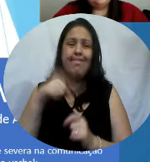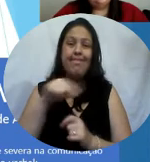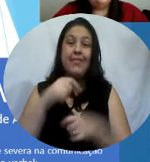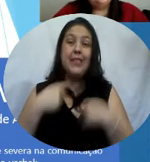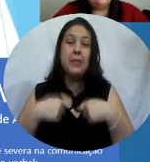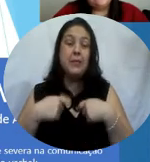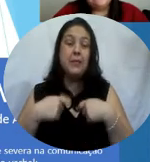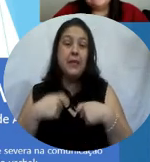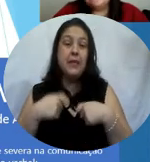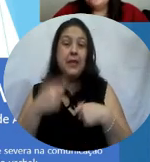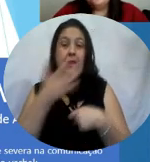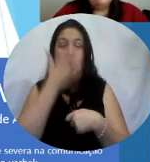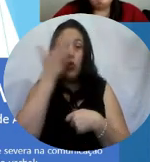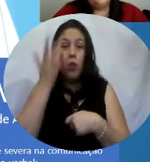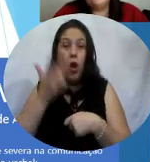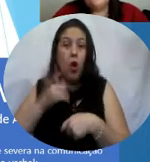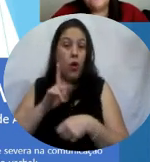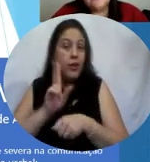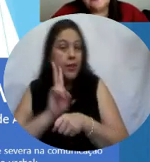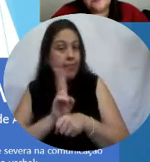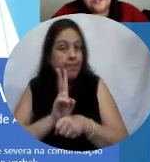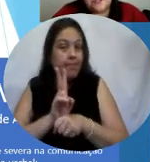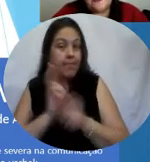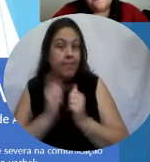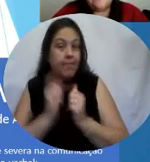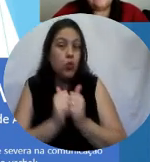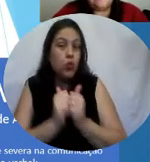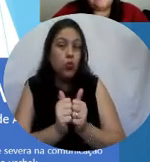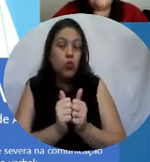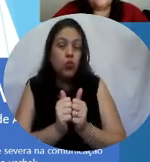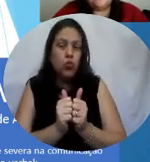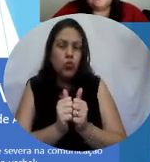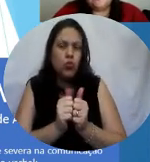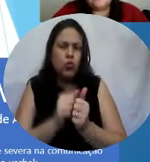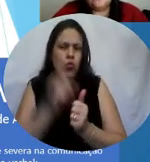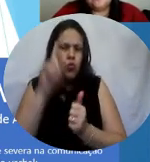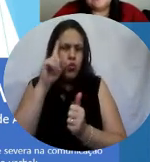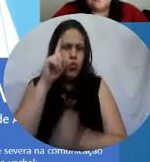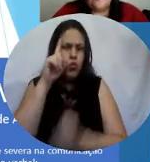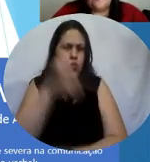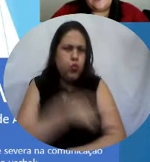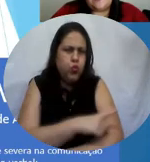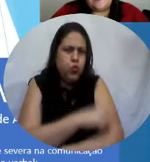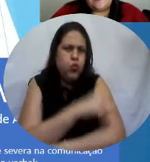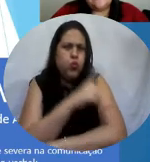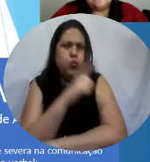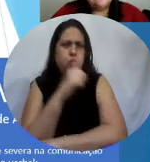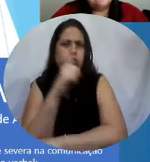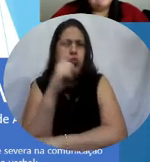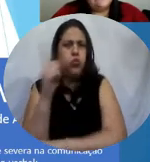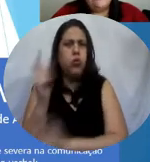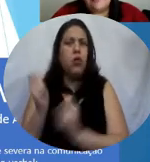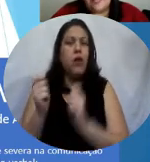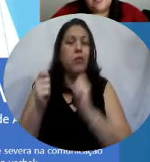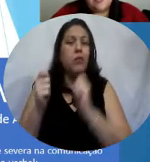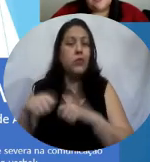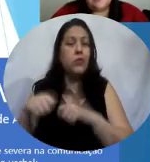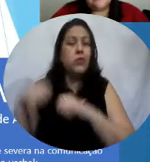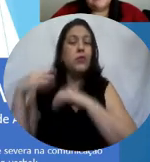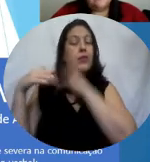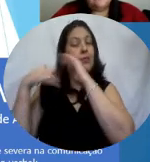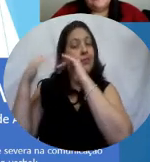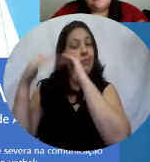e precisam de vigilância 24 horas por dia, né? Para que eles consigam se